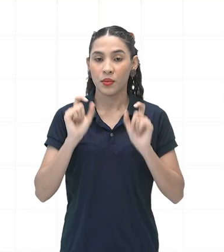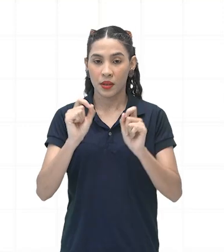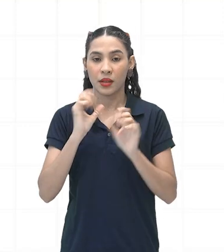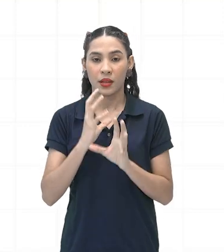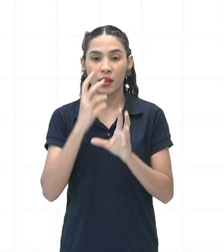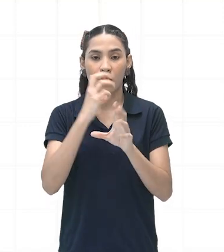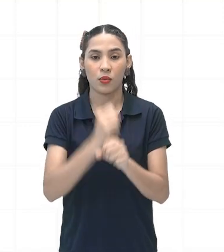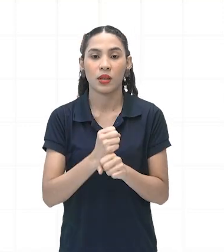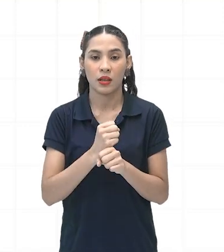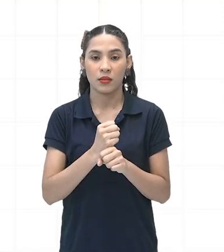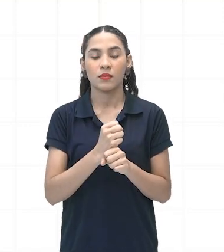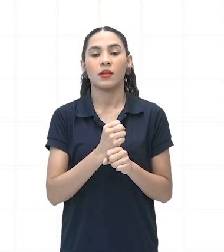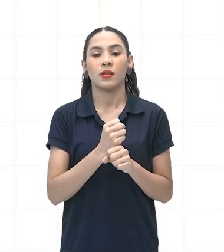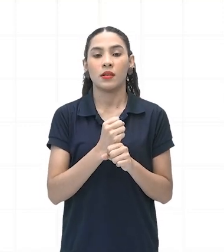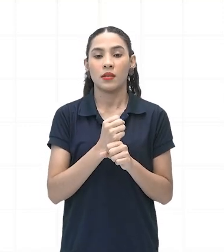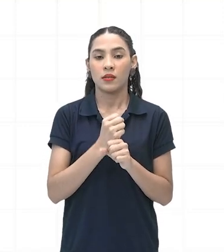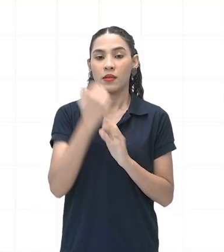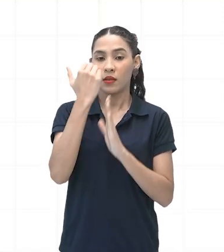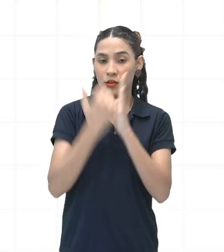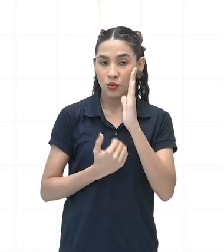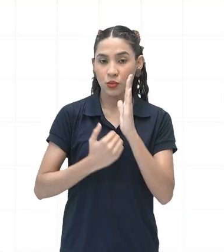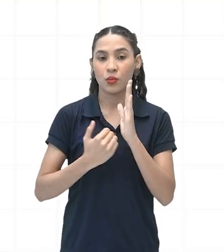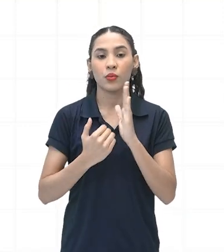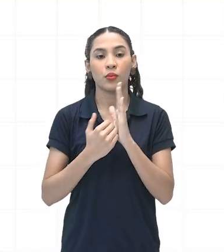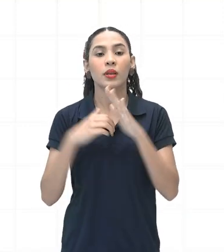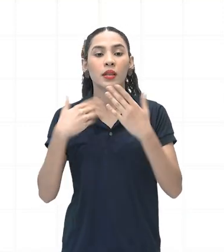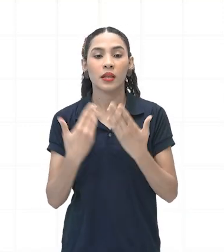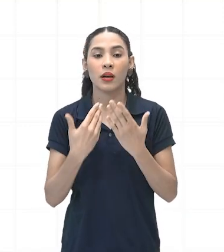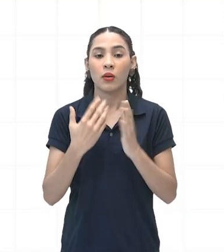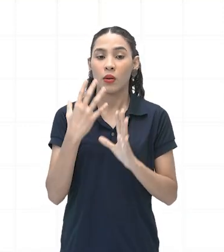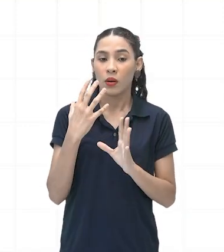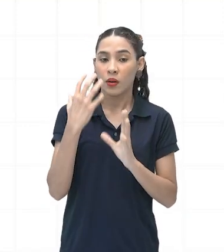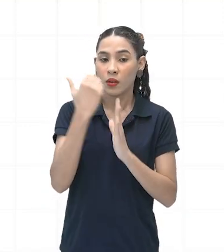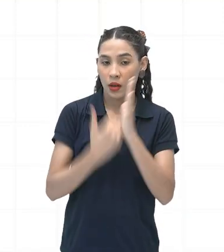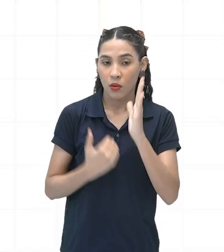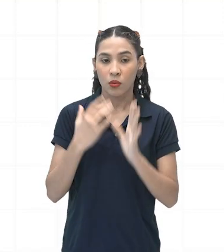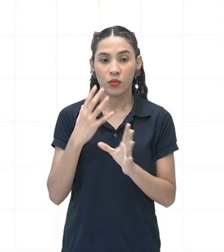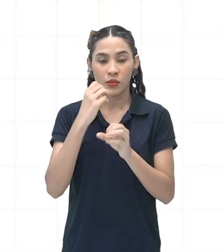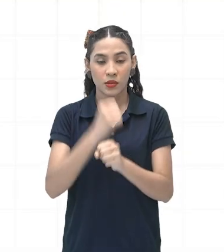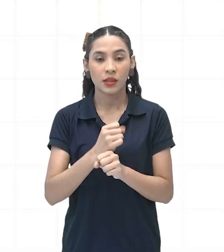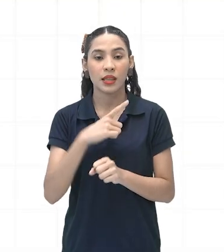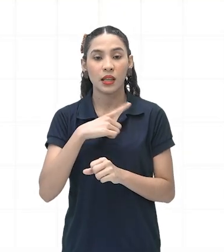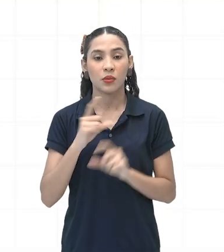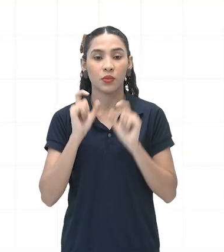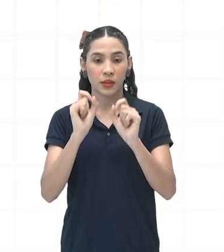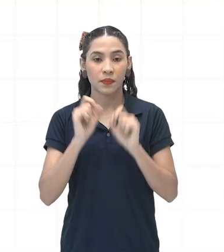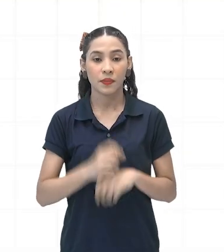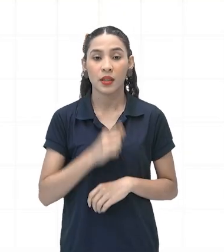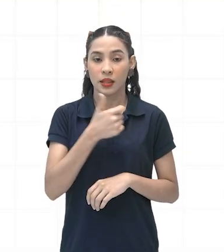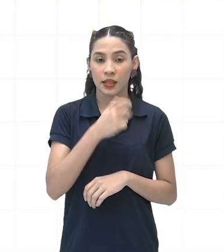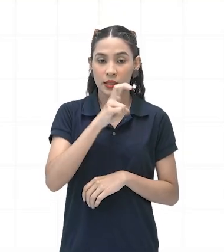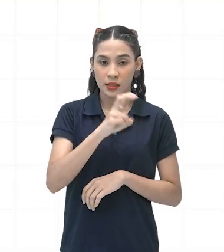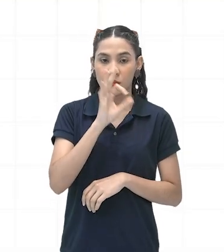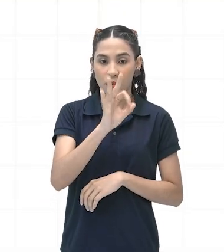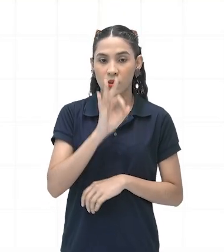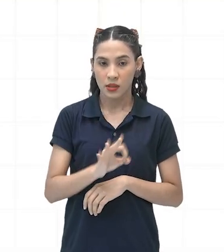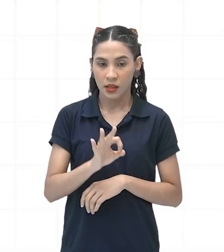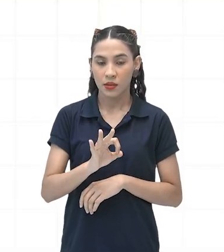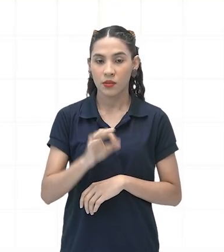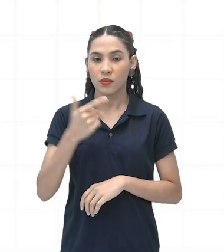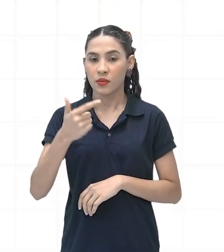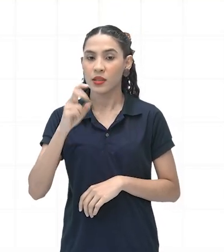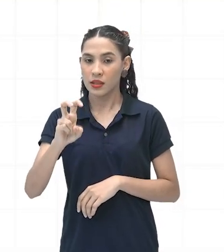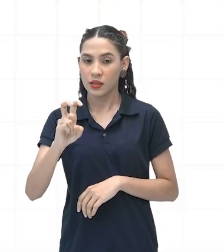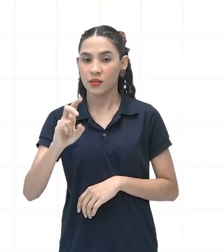Primeiro, vamos calcular o valor do desconto, né? Então, calculando o valor do desconto, nós temos o seguinte, que